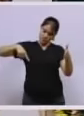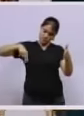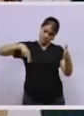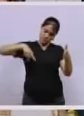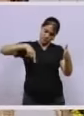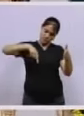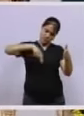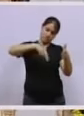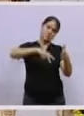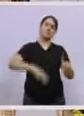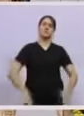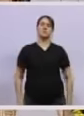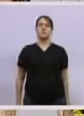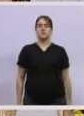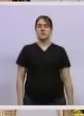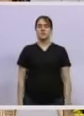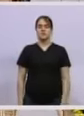andar 1 quilômetro, dê o primeiro passo.